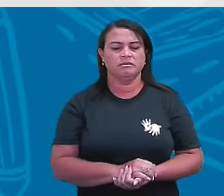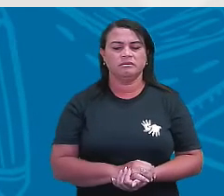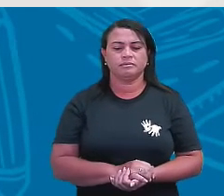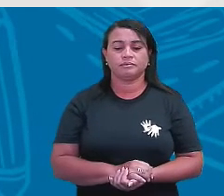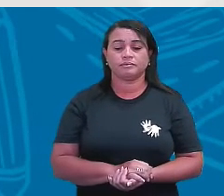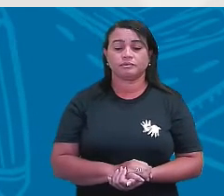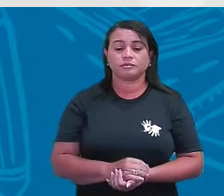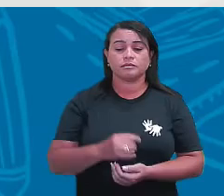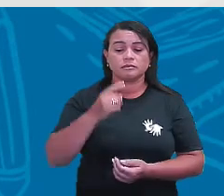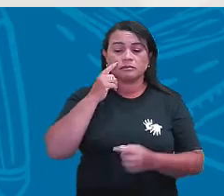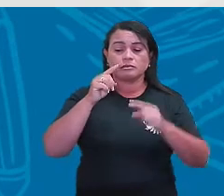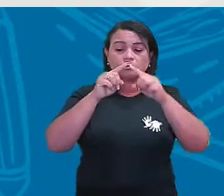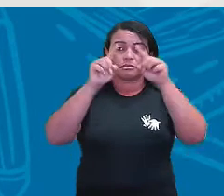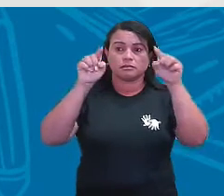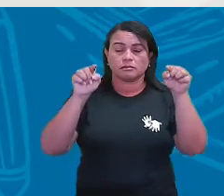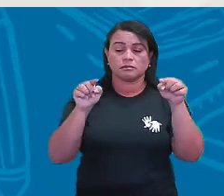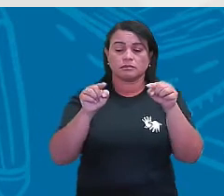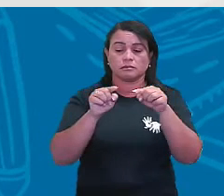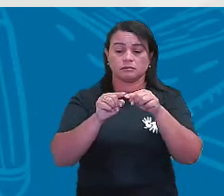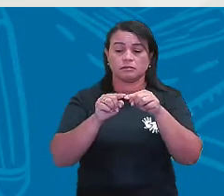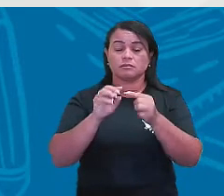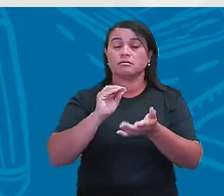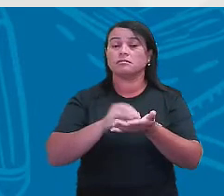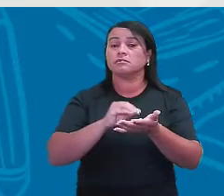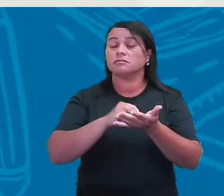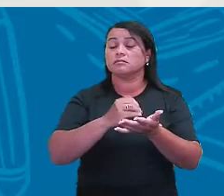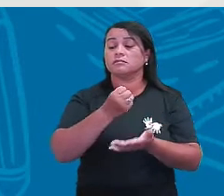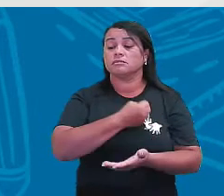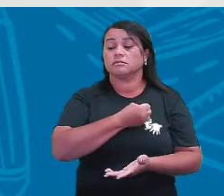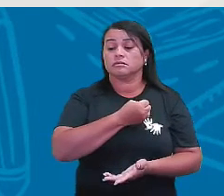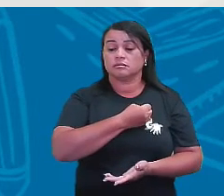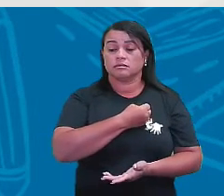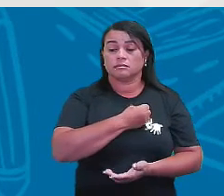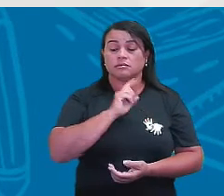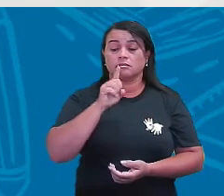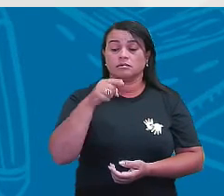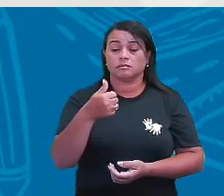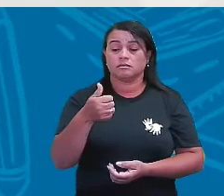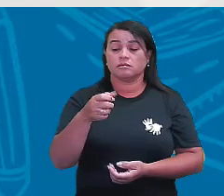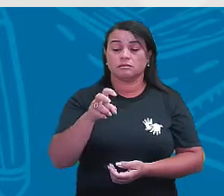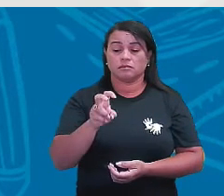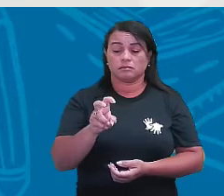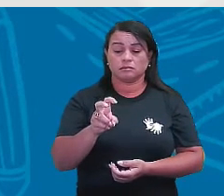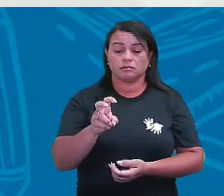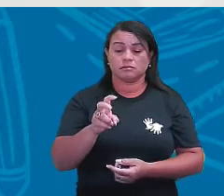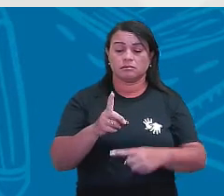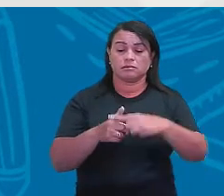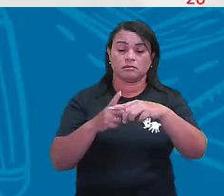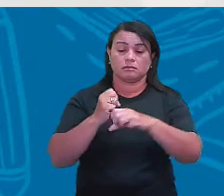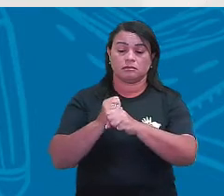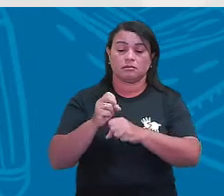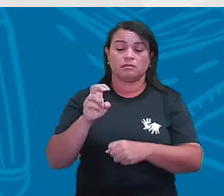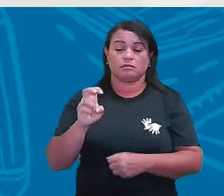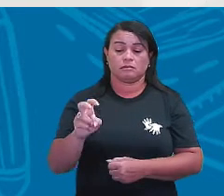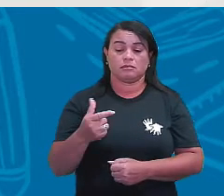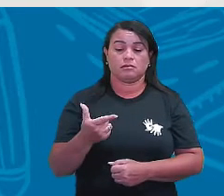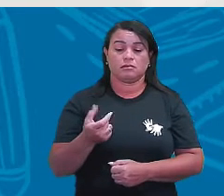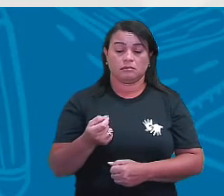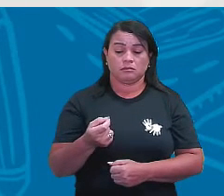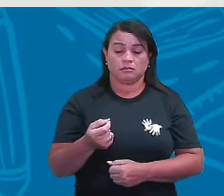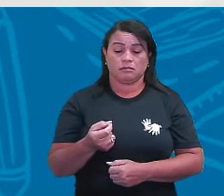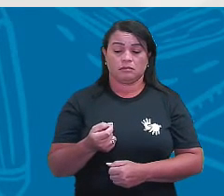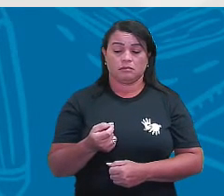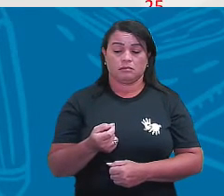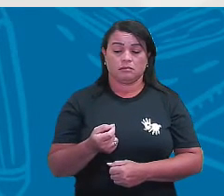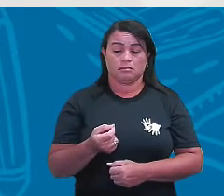Completa os quadrinhos dentro do relógio dos números que faltam. Depois do 15, eu vou somar mais 5. Aí vai dar 20.